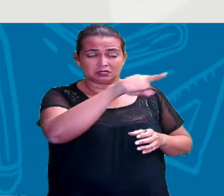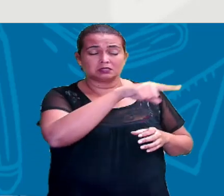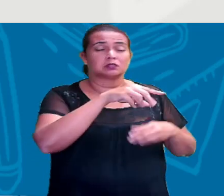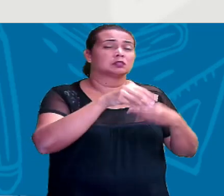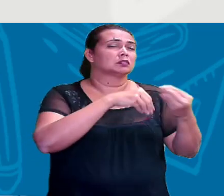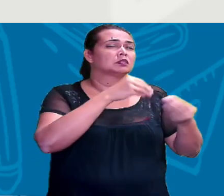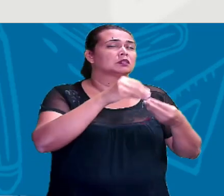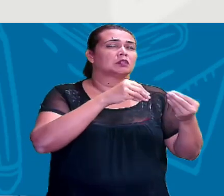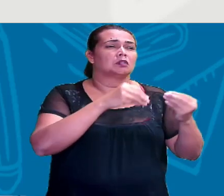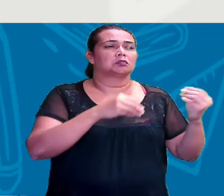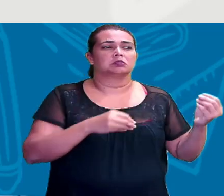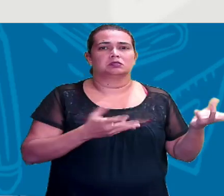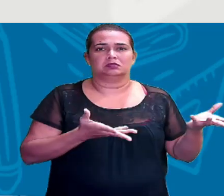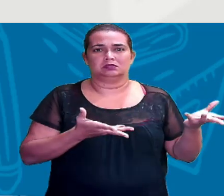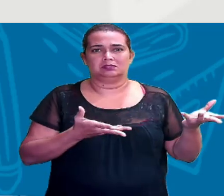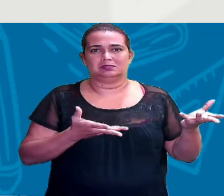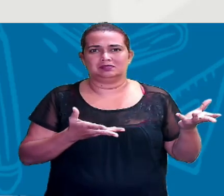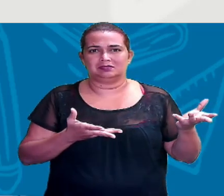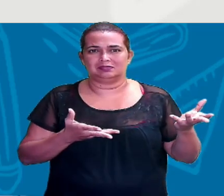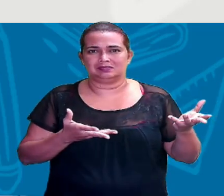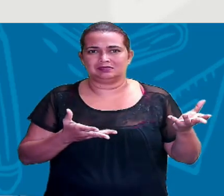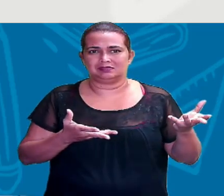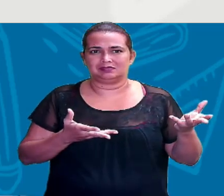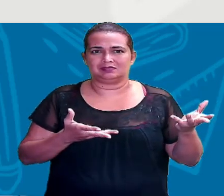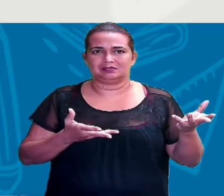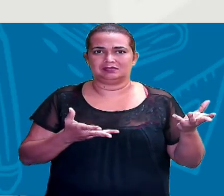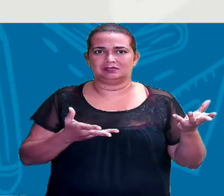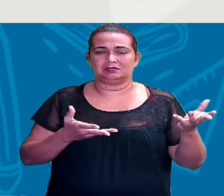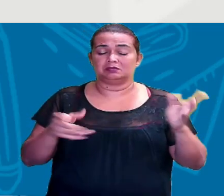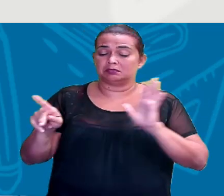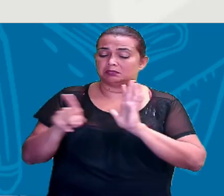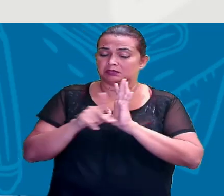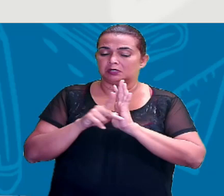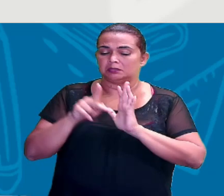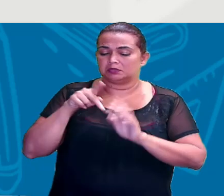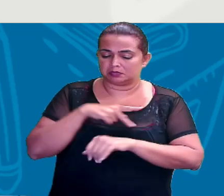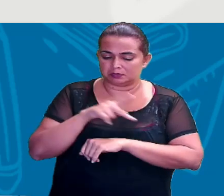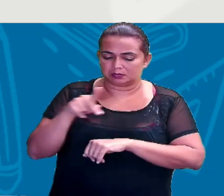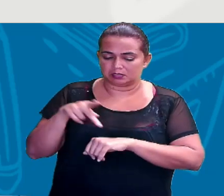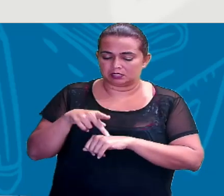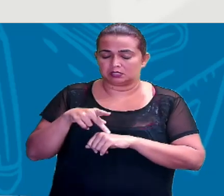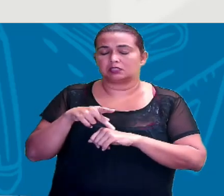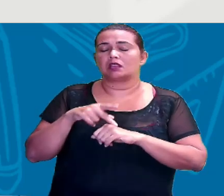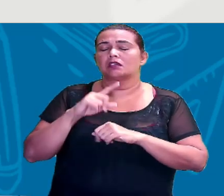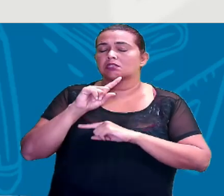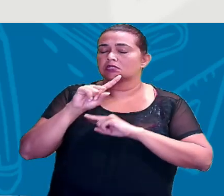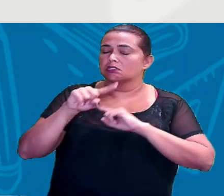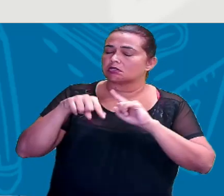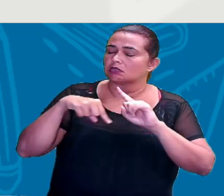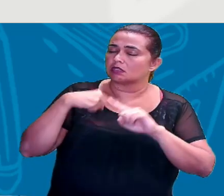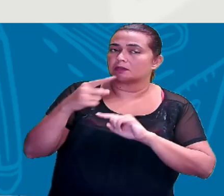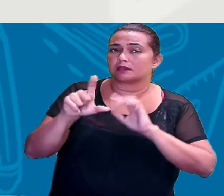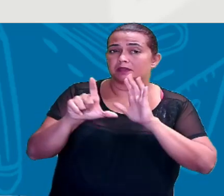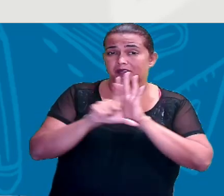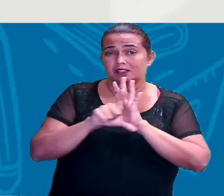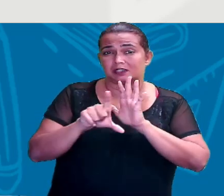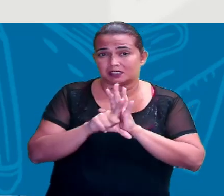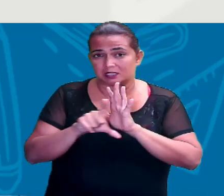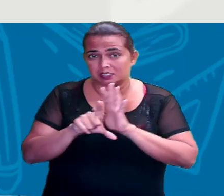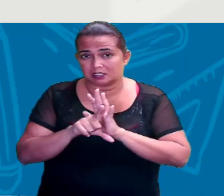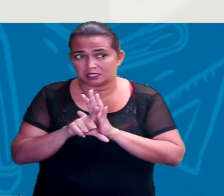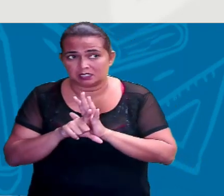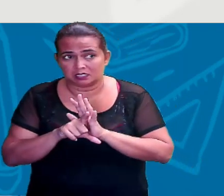essa questão da presença do imigrante dentro do território nacional. Isso foi mudando. Leis recentes